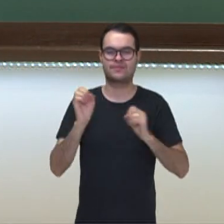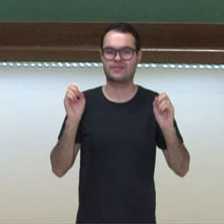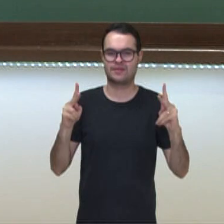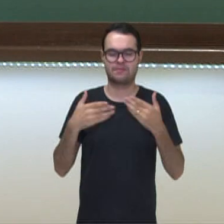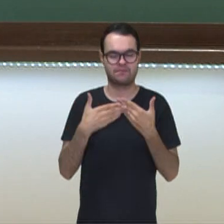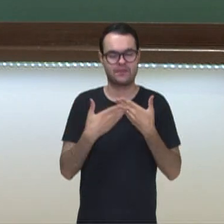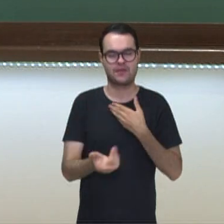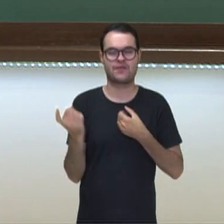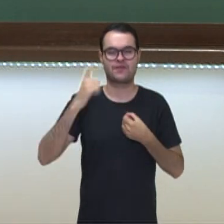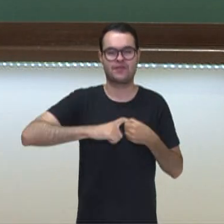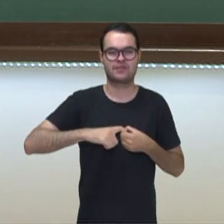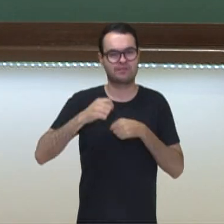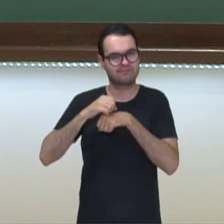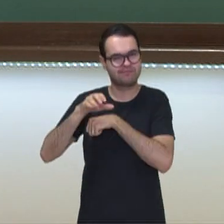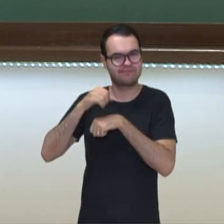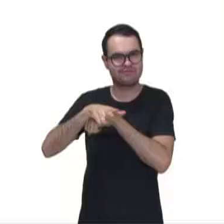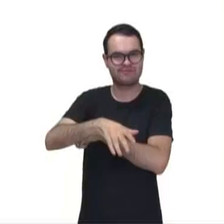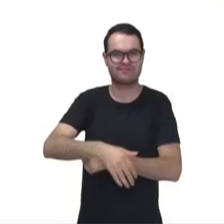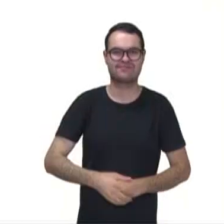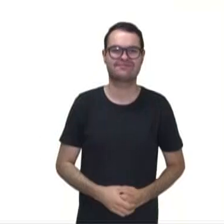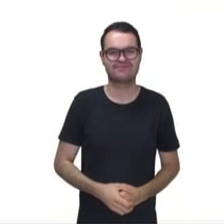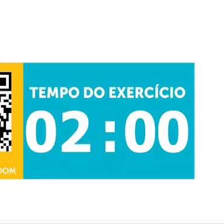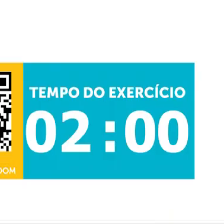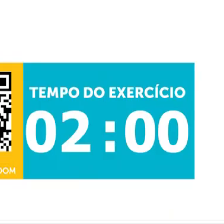A gente já volta comentando o gabarito.